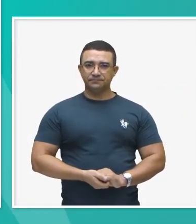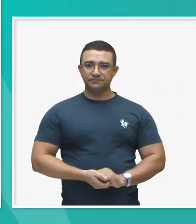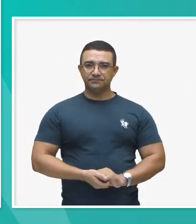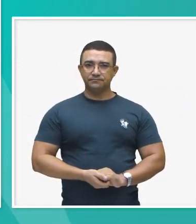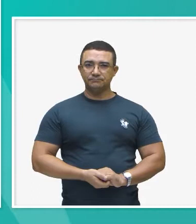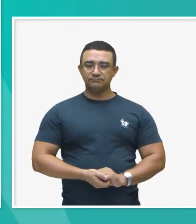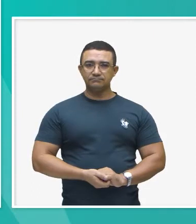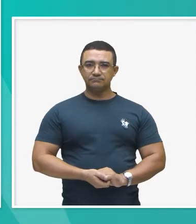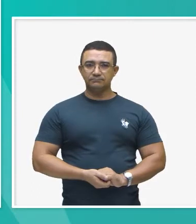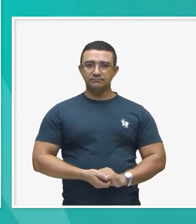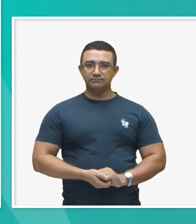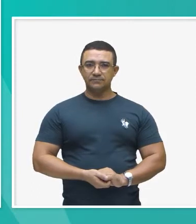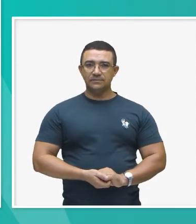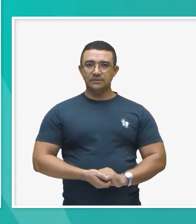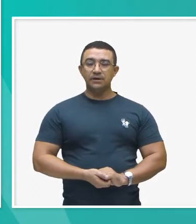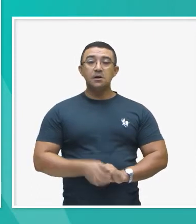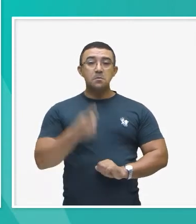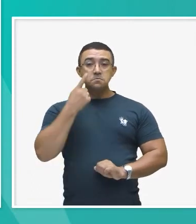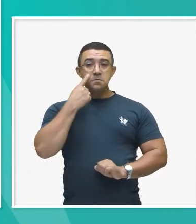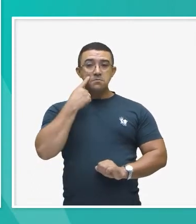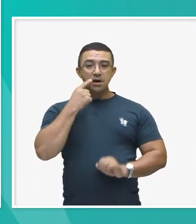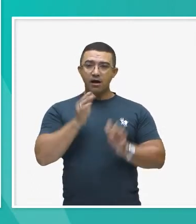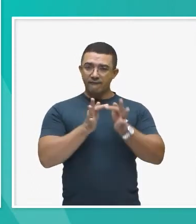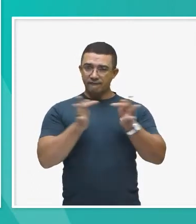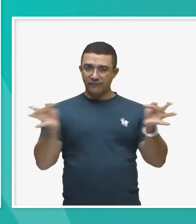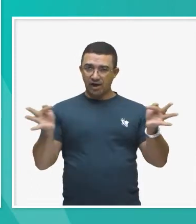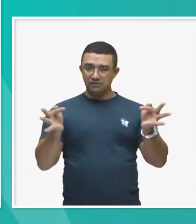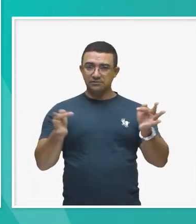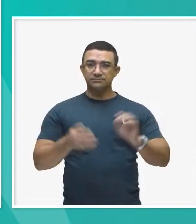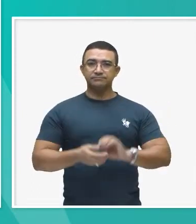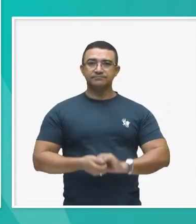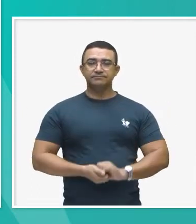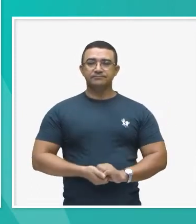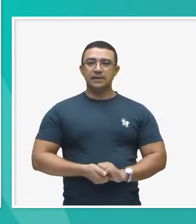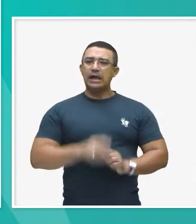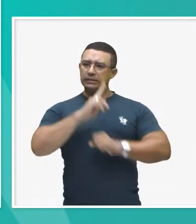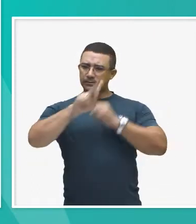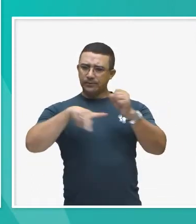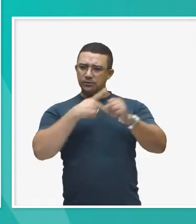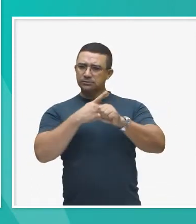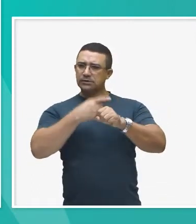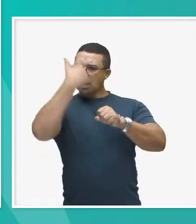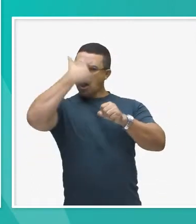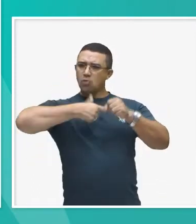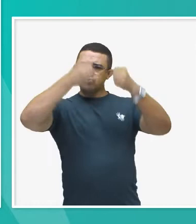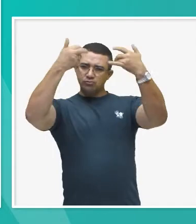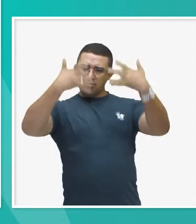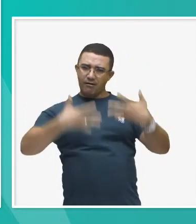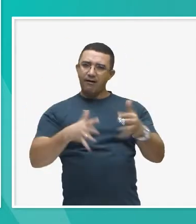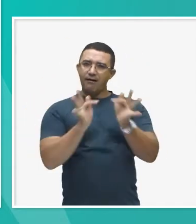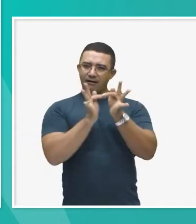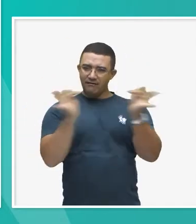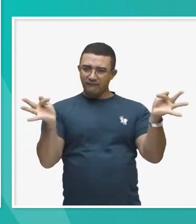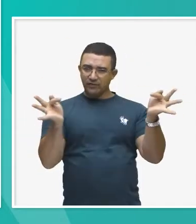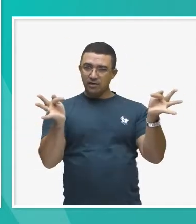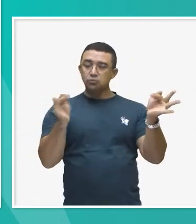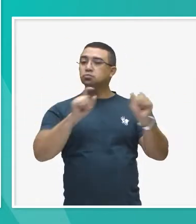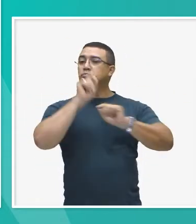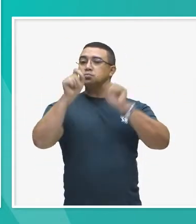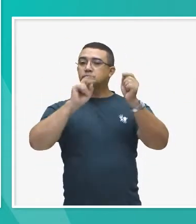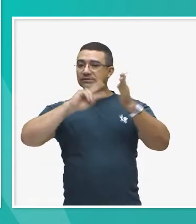Escutem aí, então, primeiro as frases e logo em seguida eu vou comentar, tá bom? Essas mesmas frases, o que elas